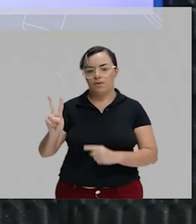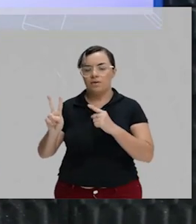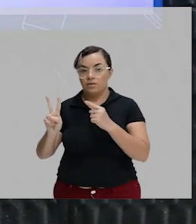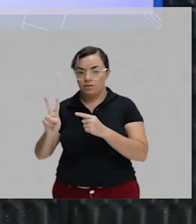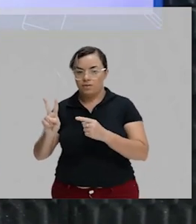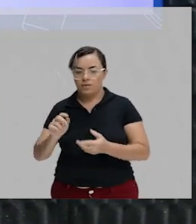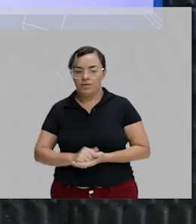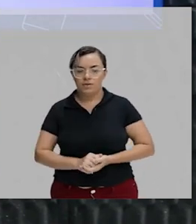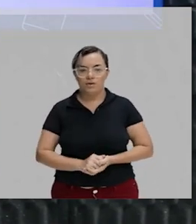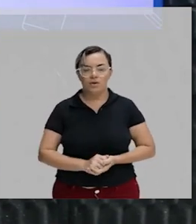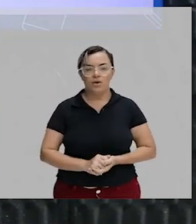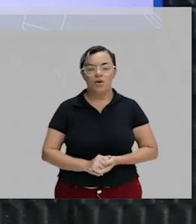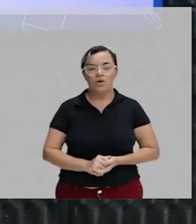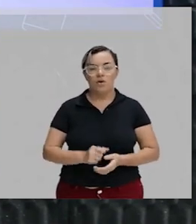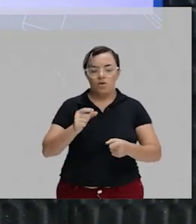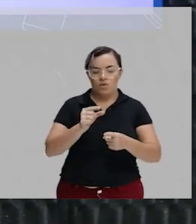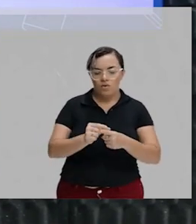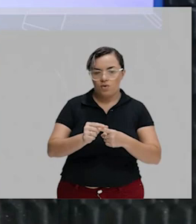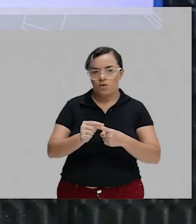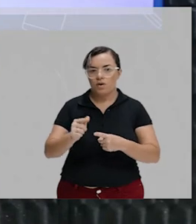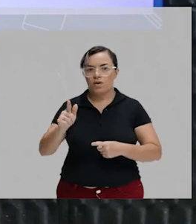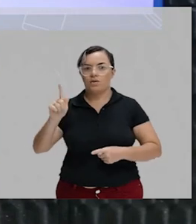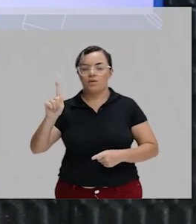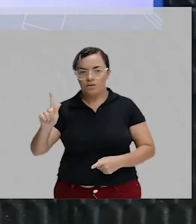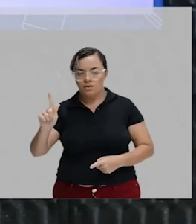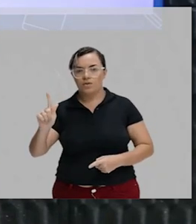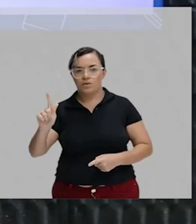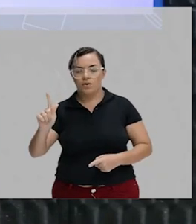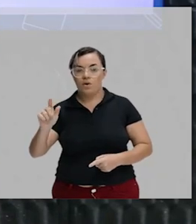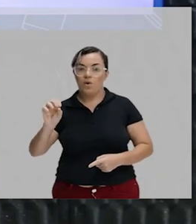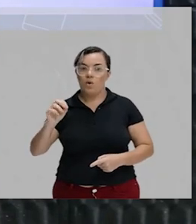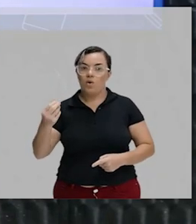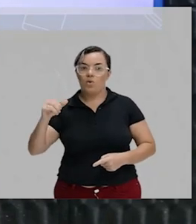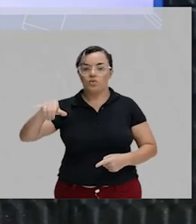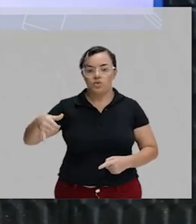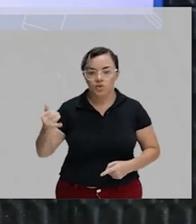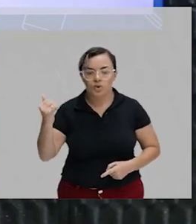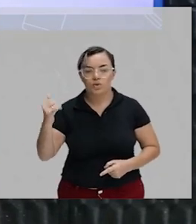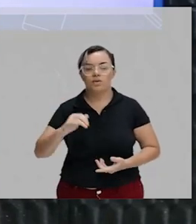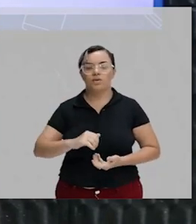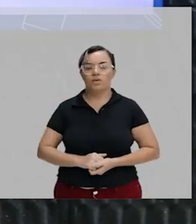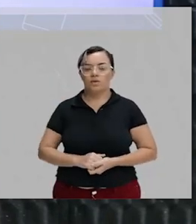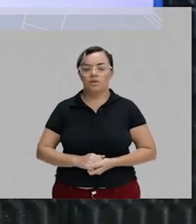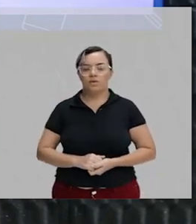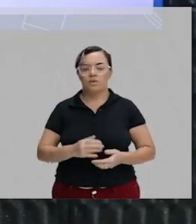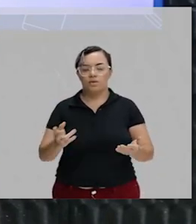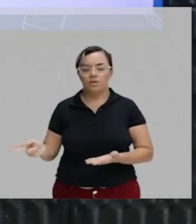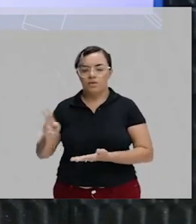fonema G pode ser representado pela letra g ou pela letra J dependente da palavra então